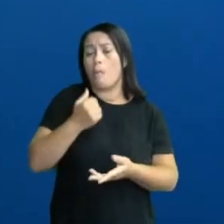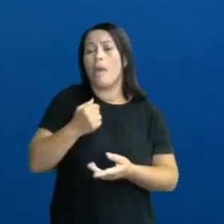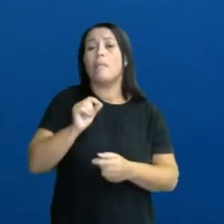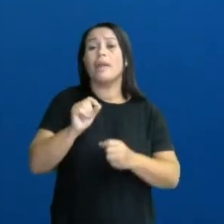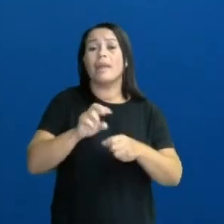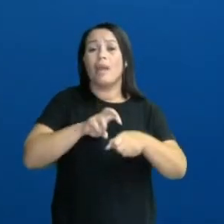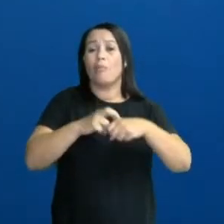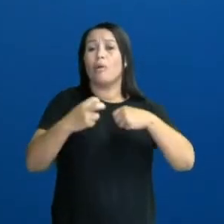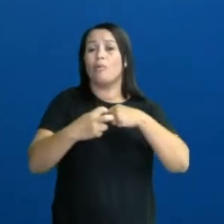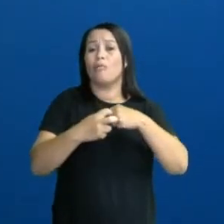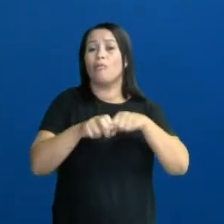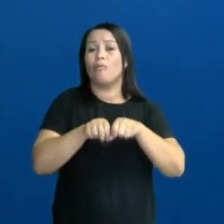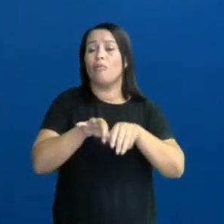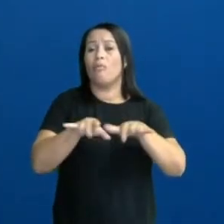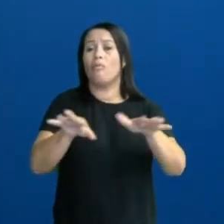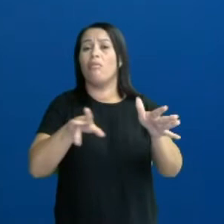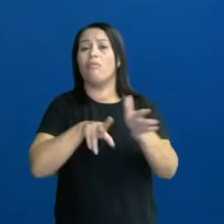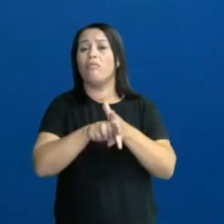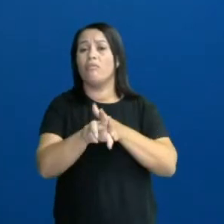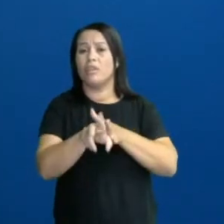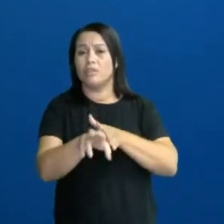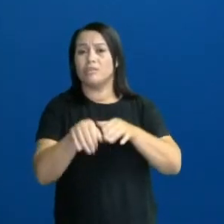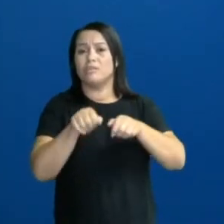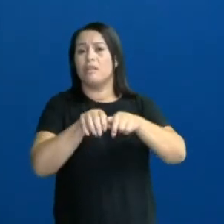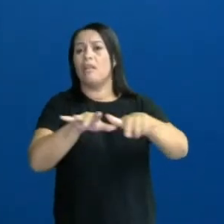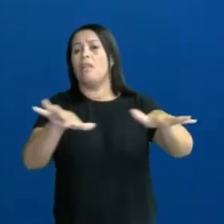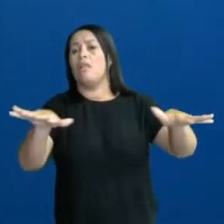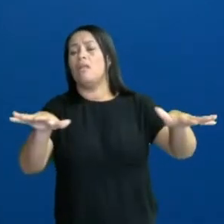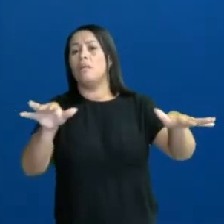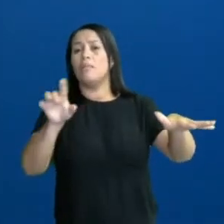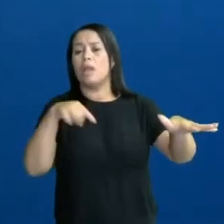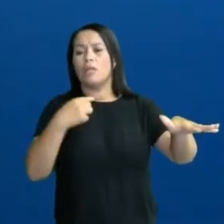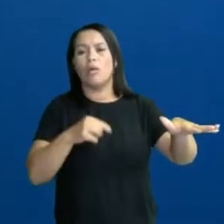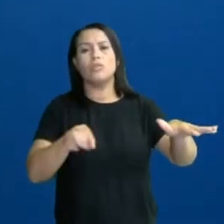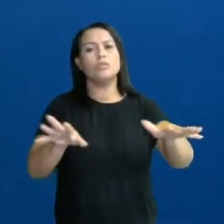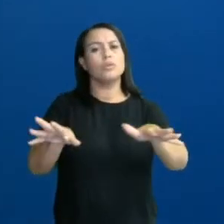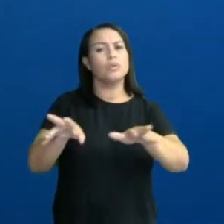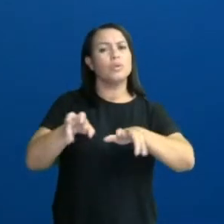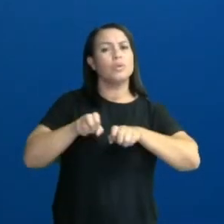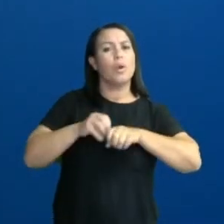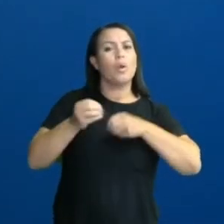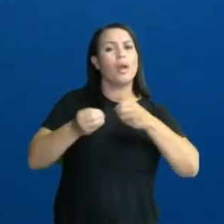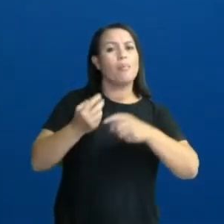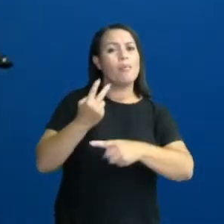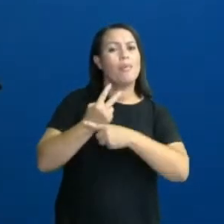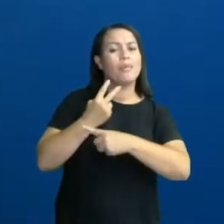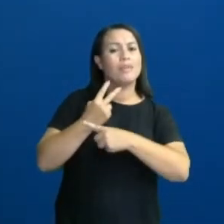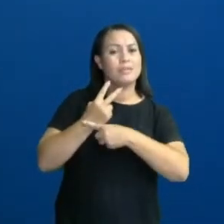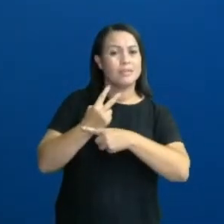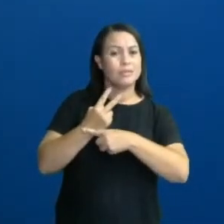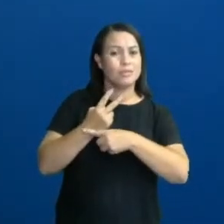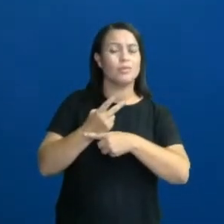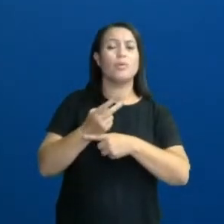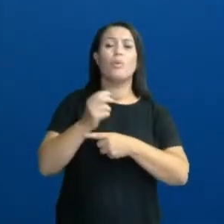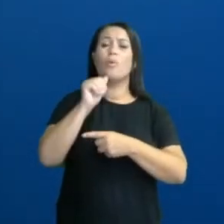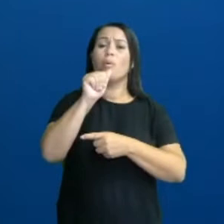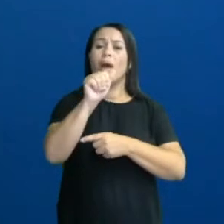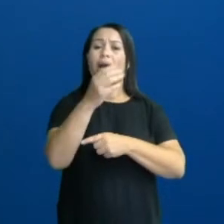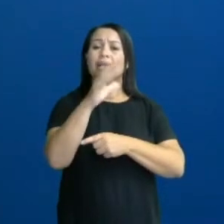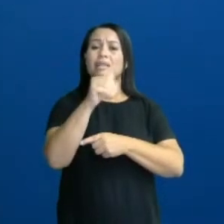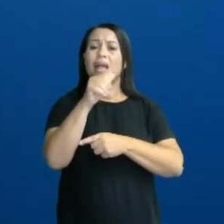está rolando solta. Então, a nossa vegetação é extremamente rica,